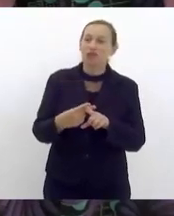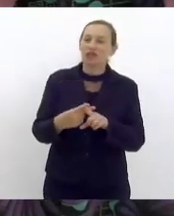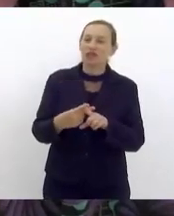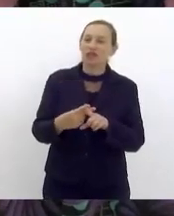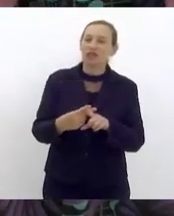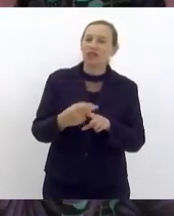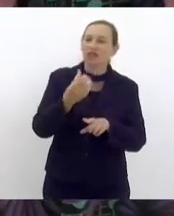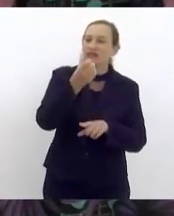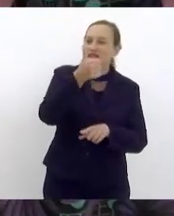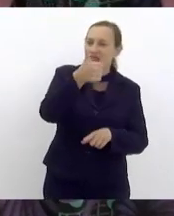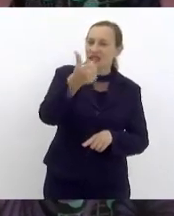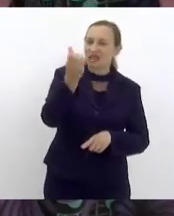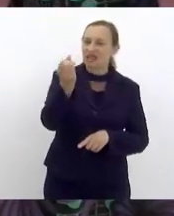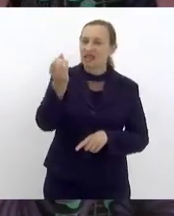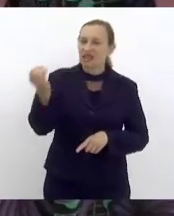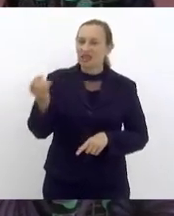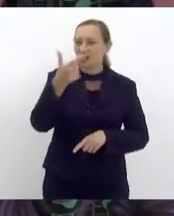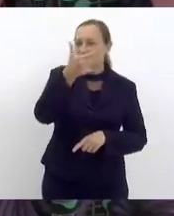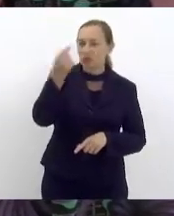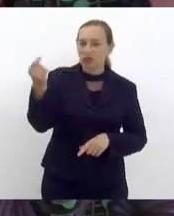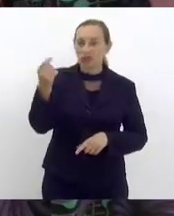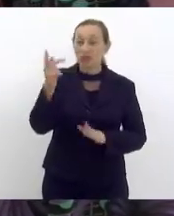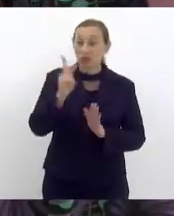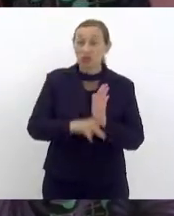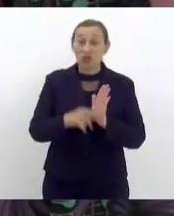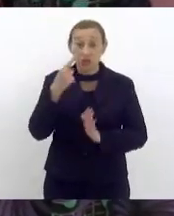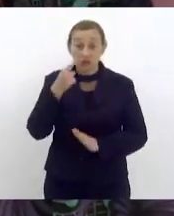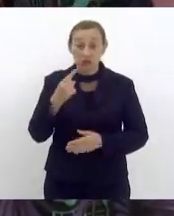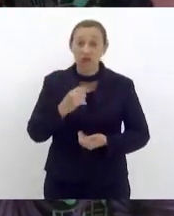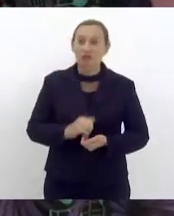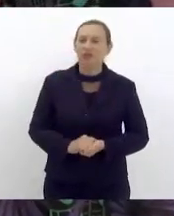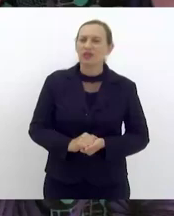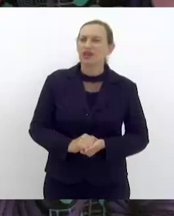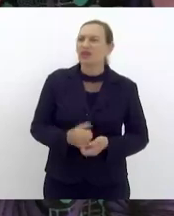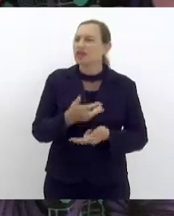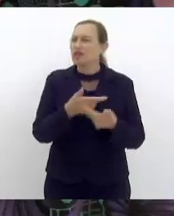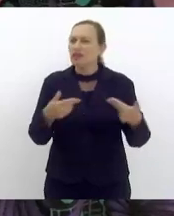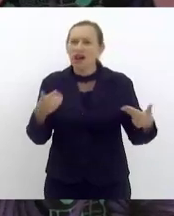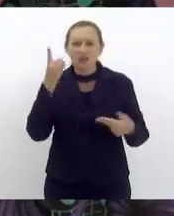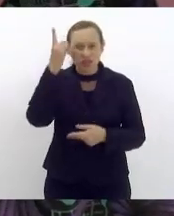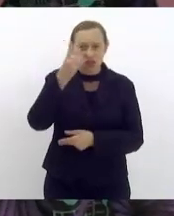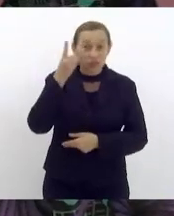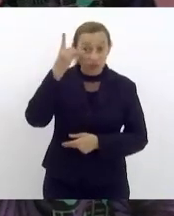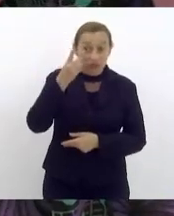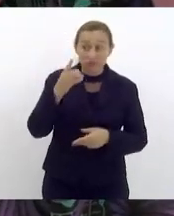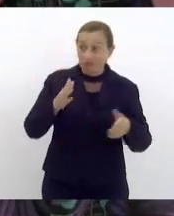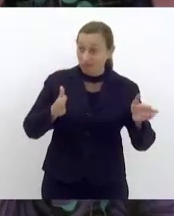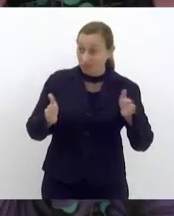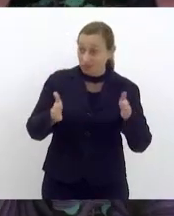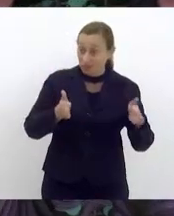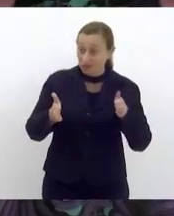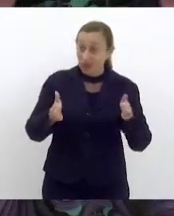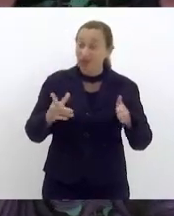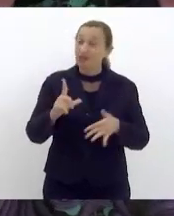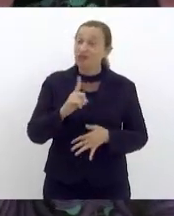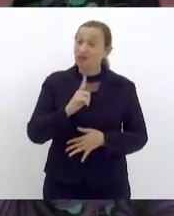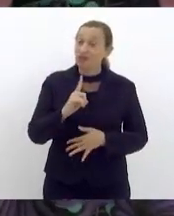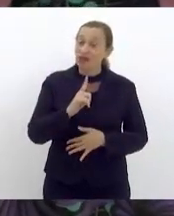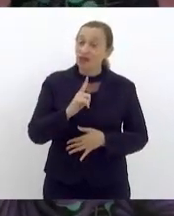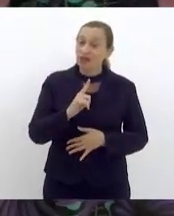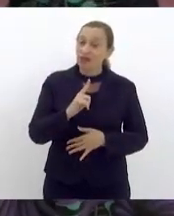160 200 projetos veja há vários deputados que nesse período tiveram